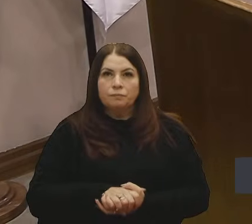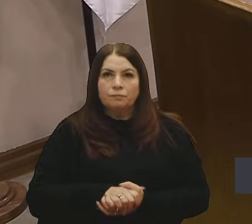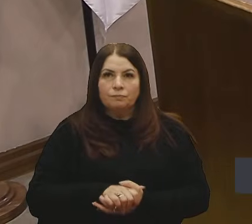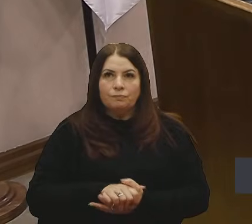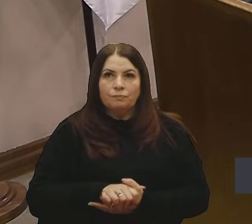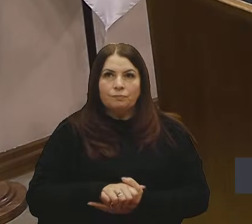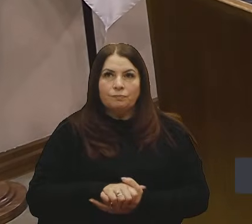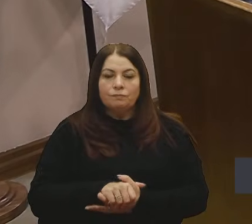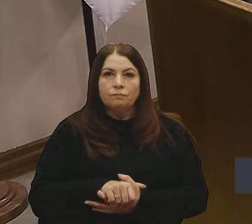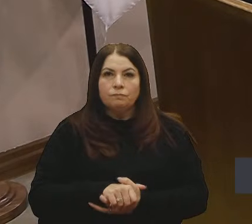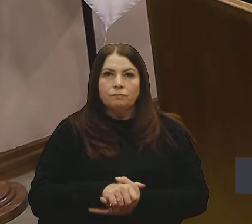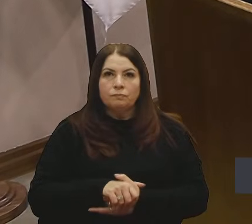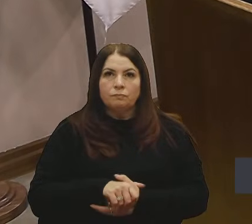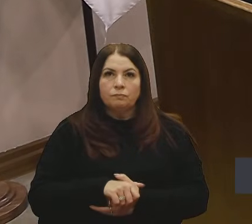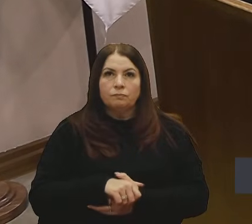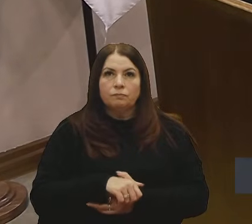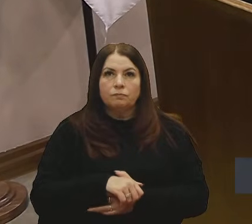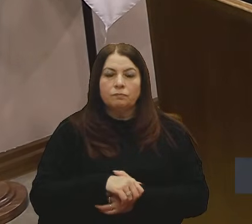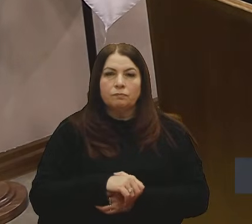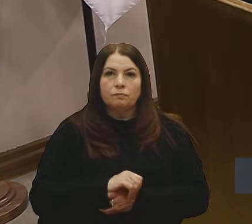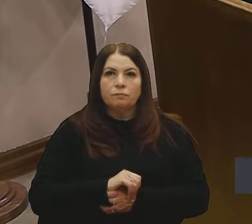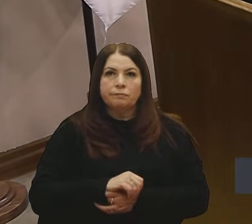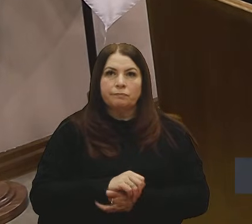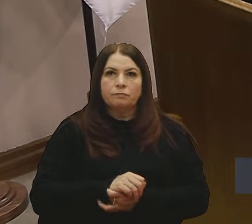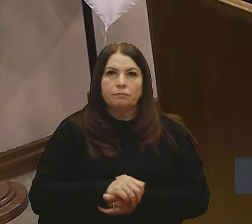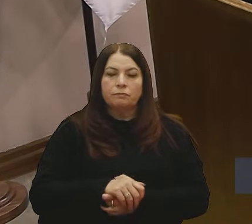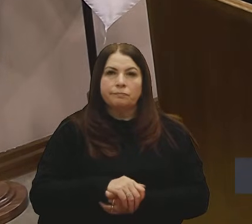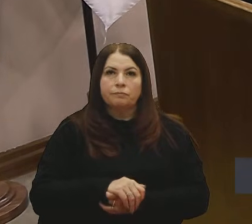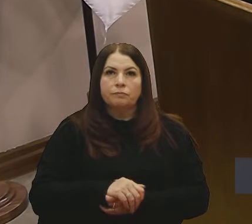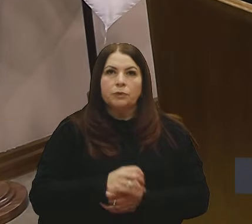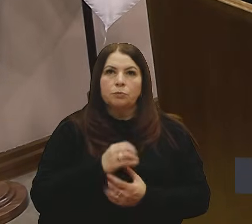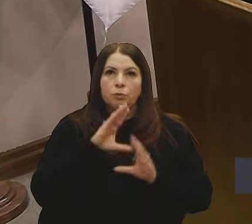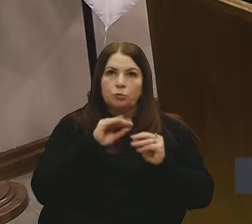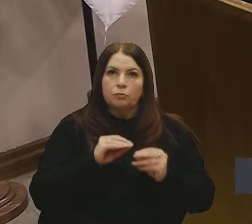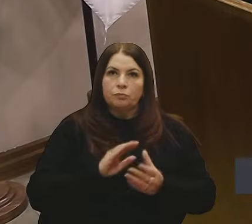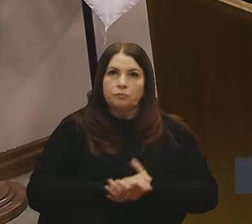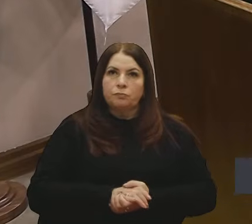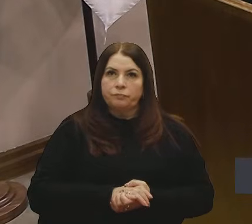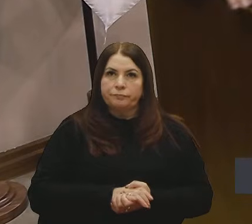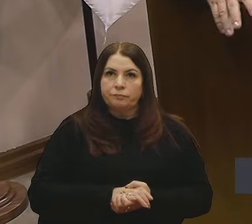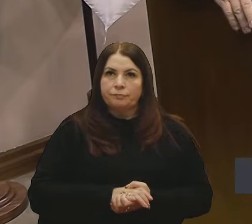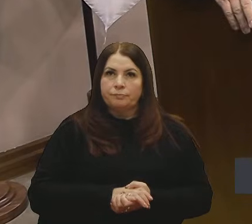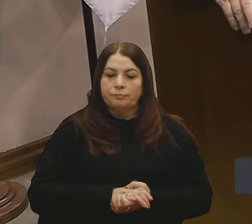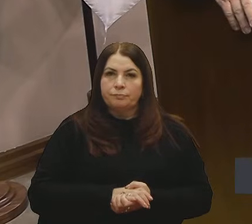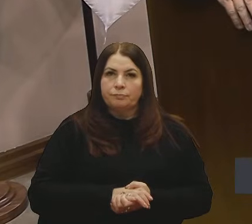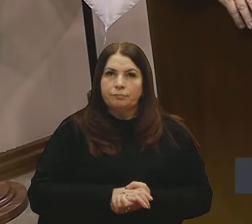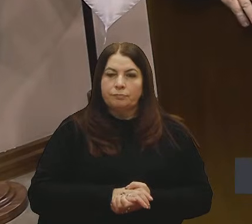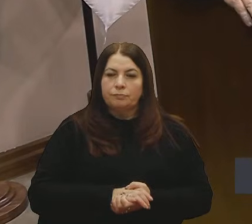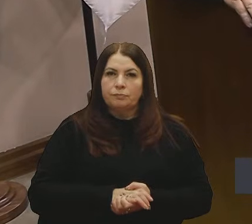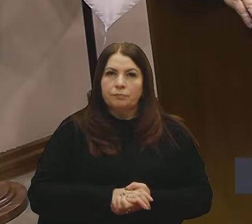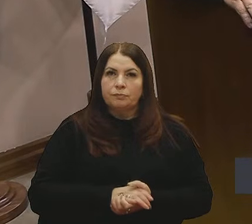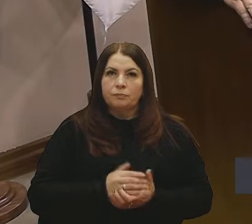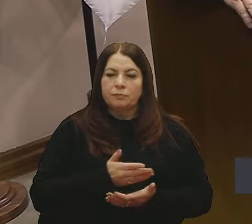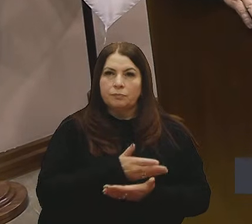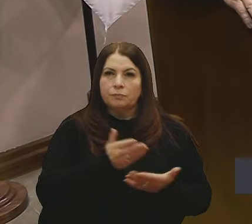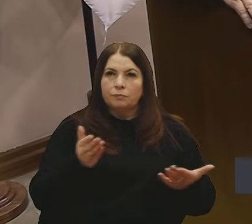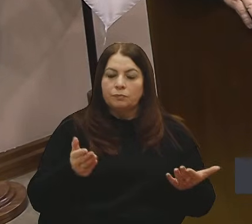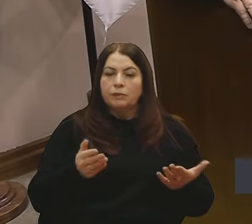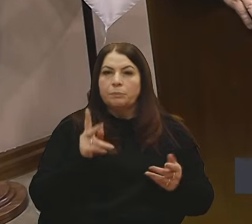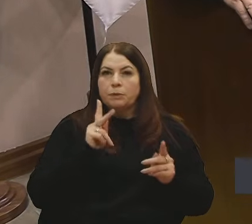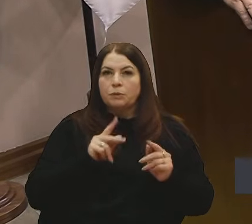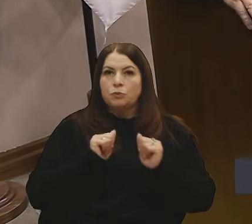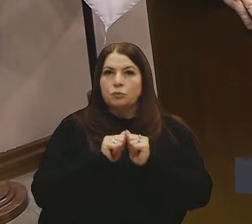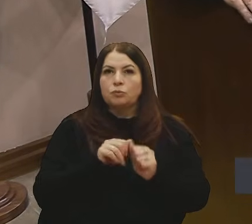Muito boa noite aos meus companheiros e companheiras